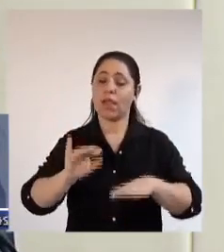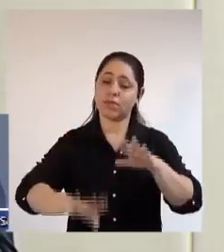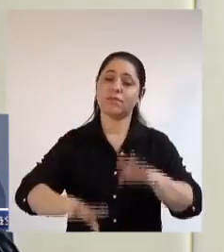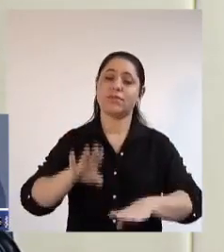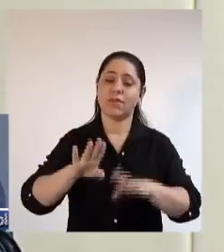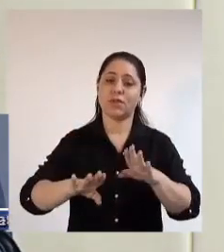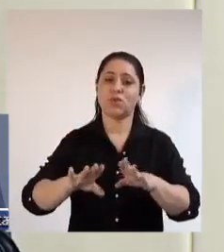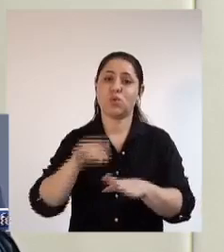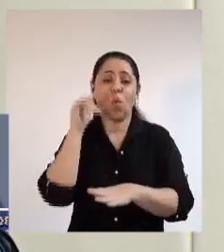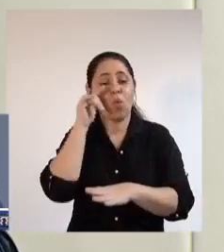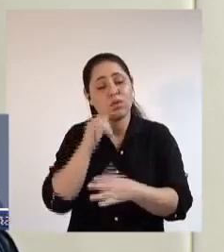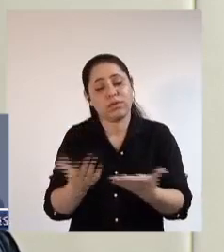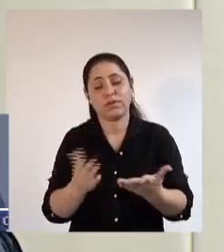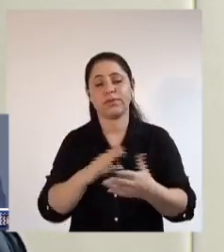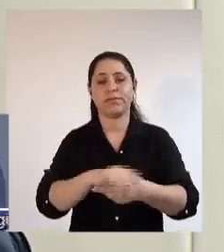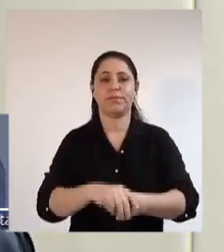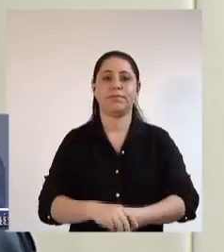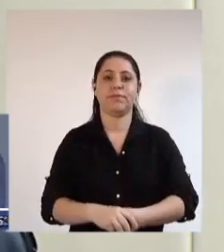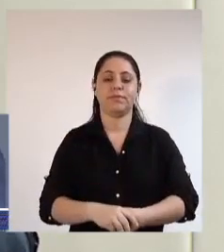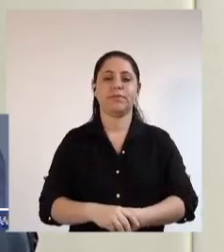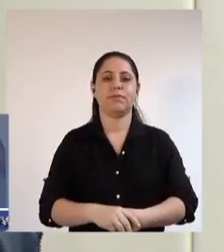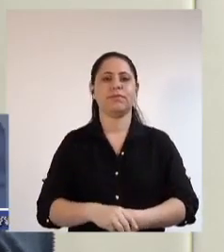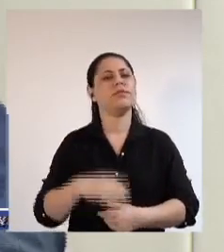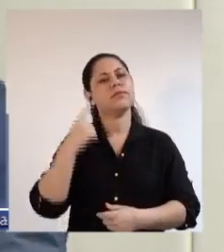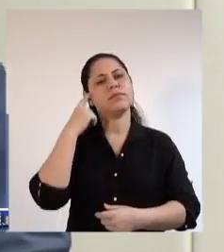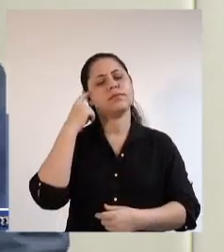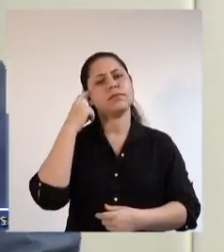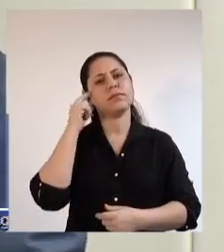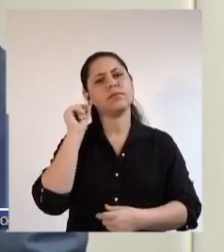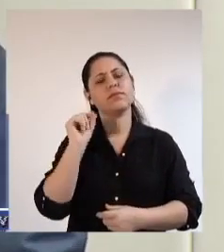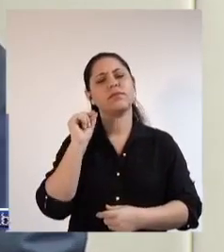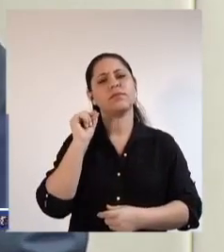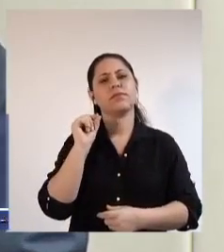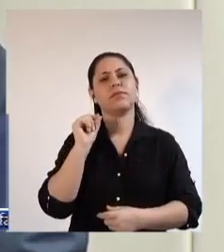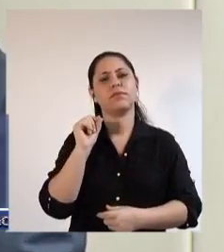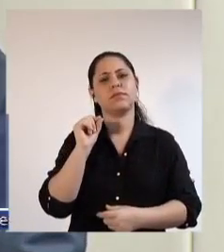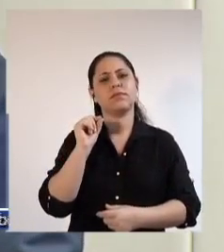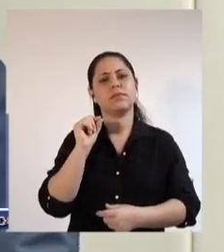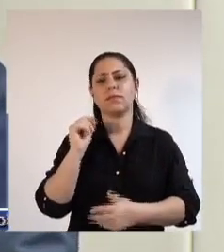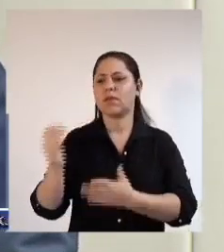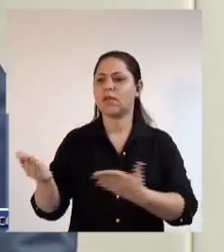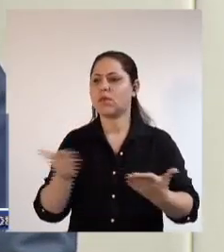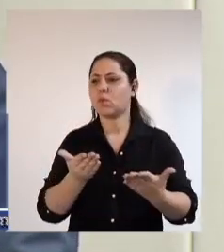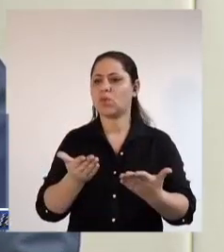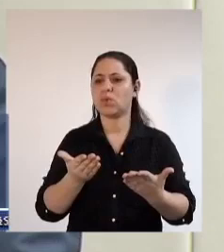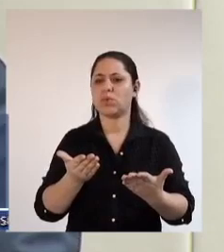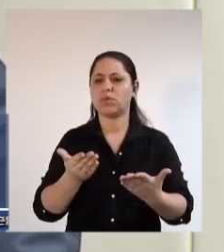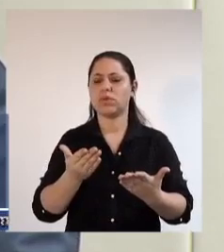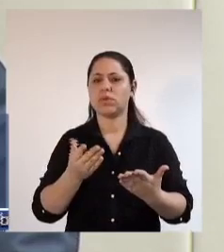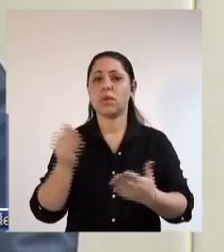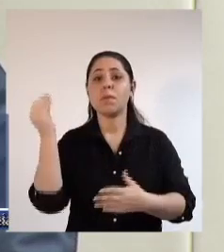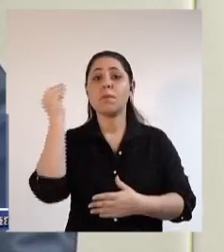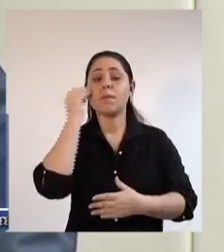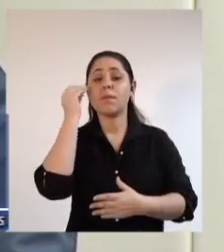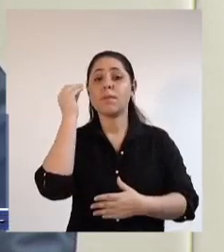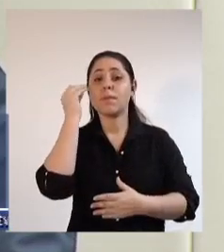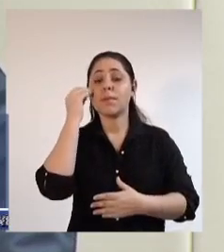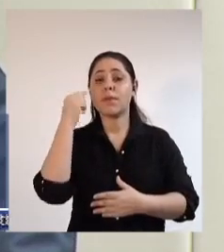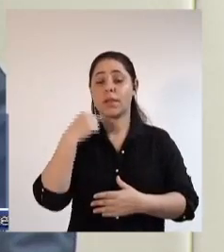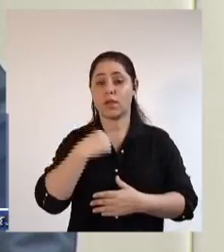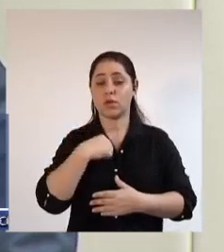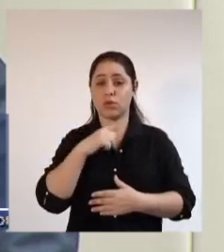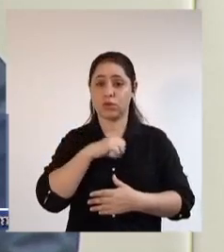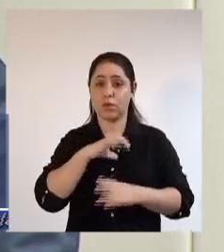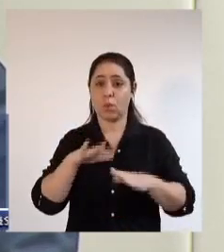possível é eu acho gostaria de dizer para vocês aqui uma experiência que eu tive quando eu fui